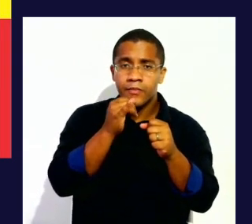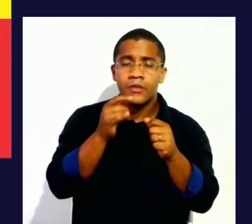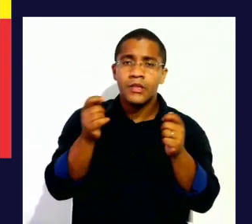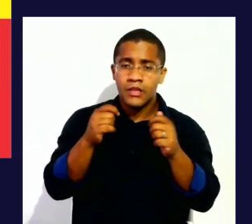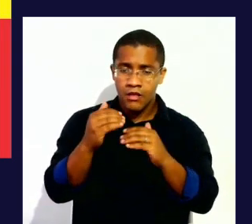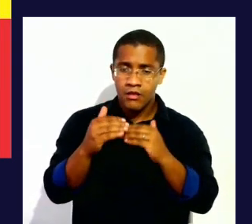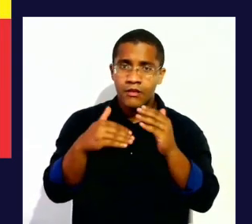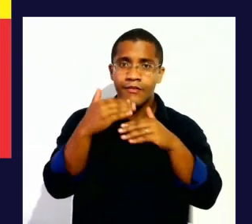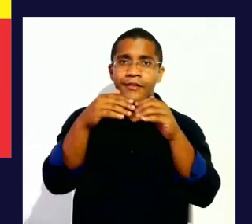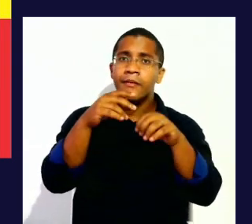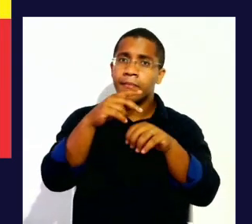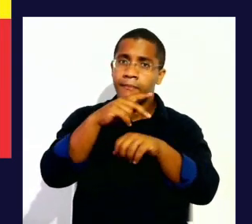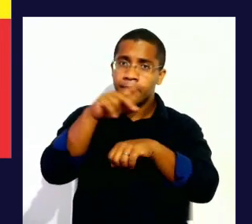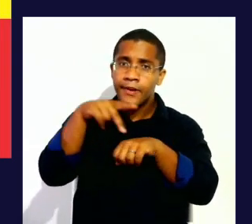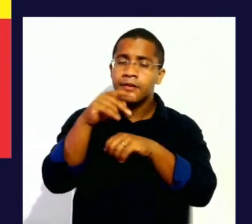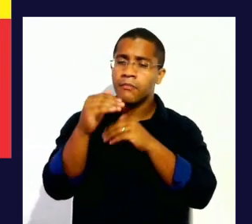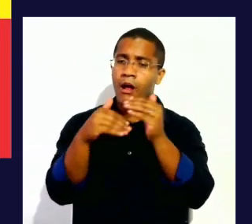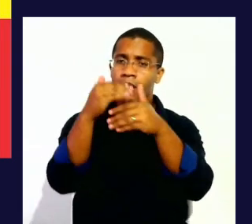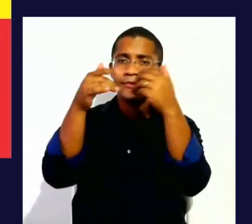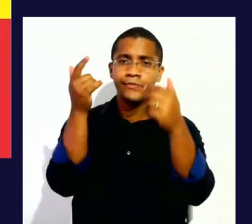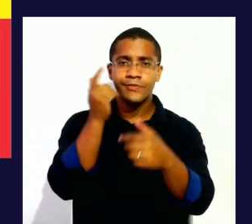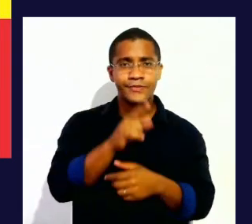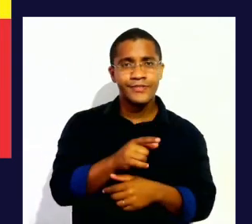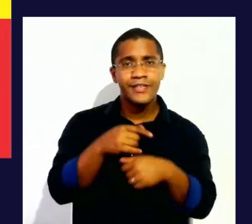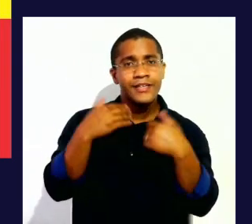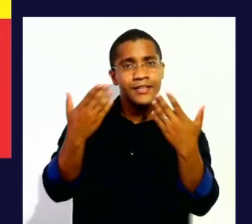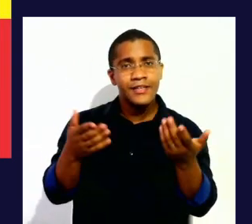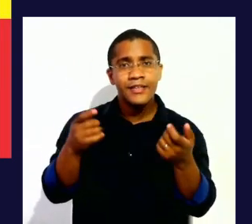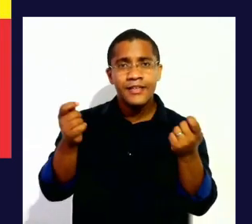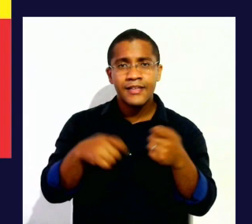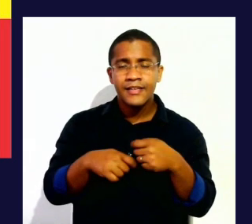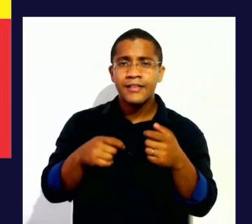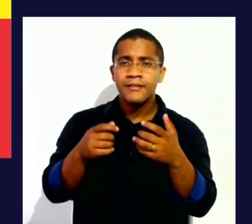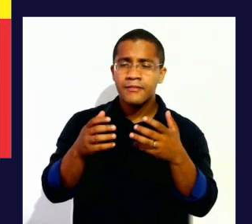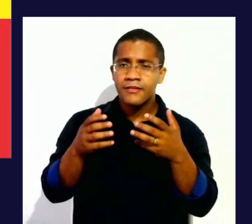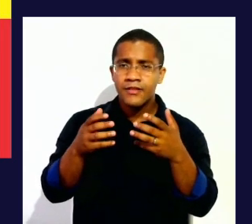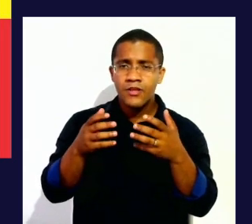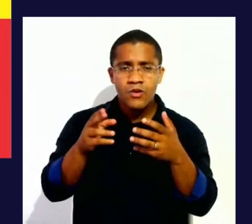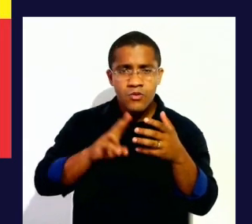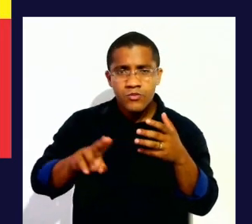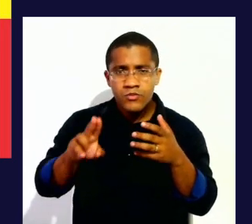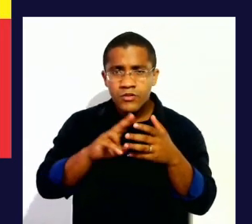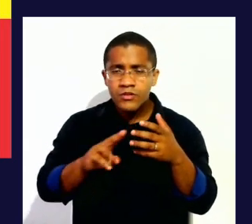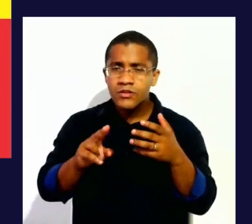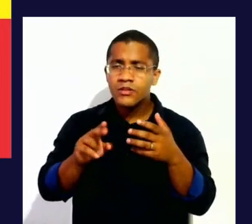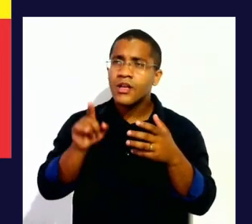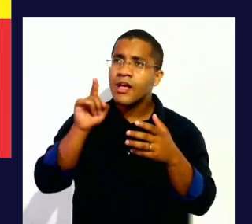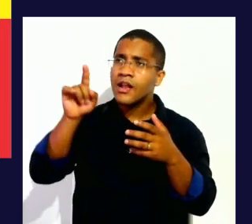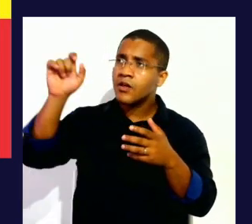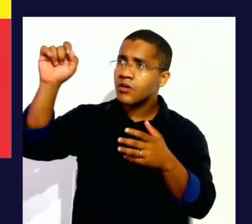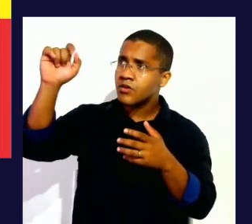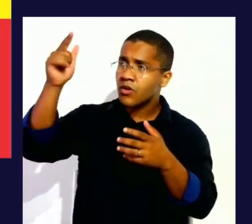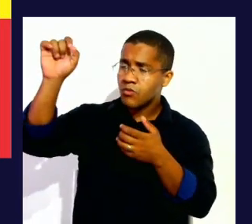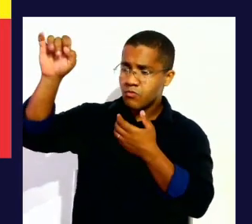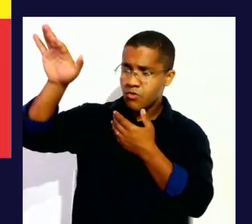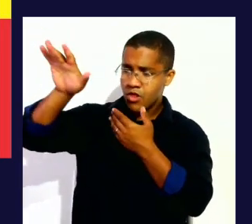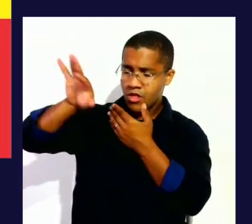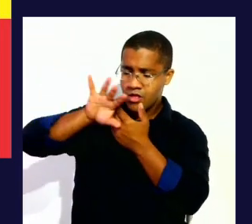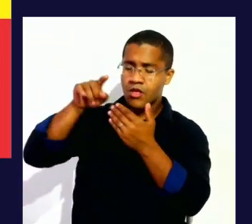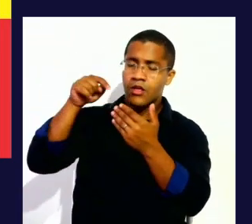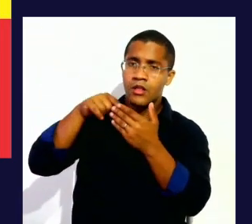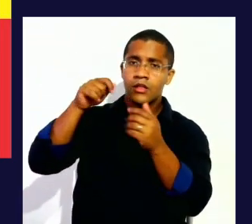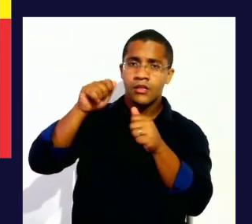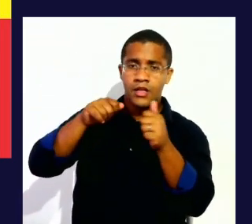para o desenvolvimento do nosso país. Assim, ela é possível explorar de sua matriz energética de uma